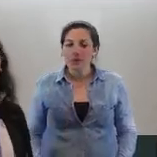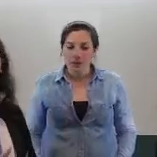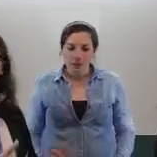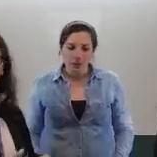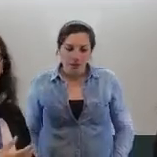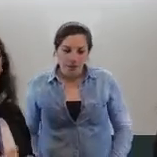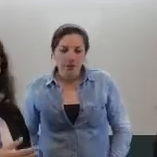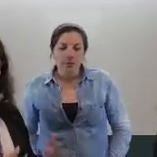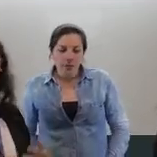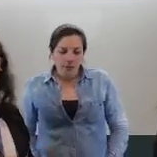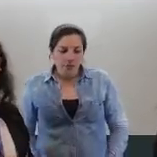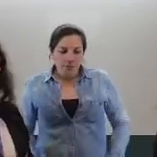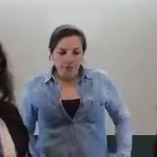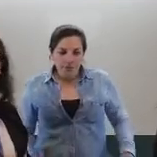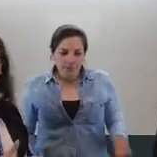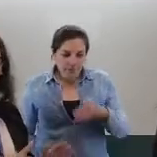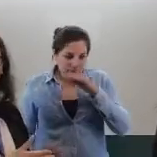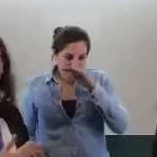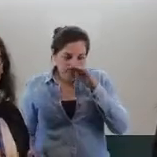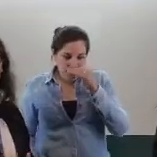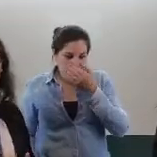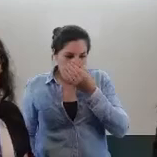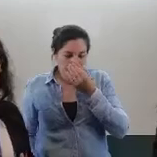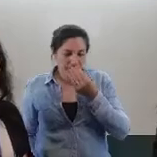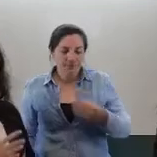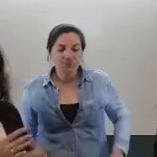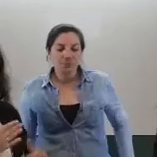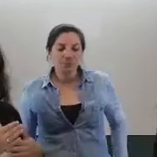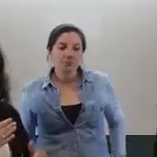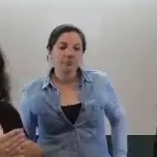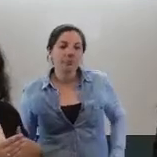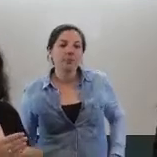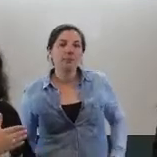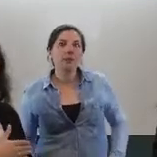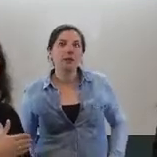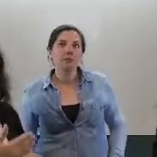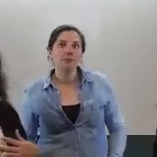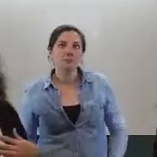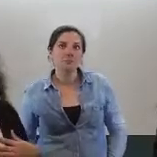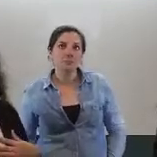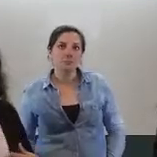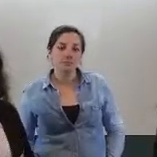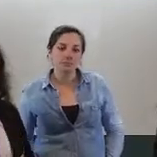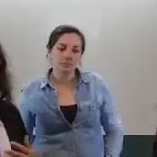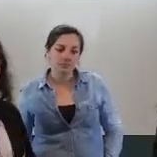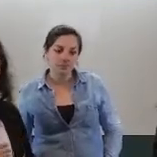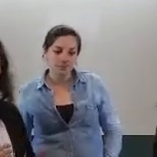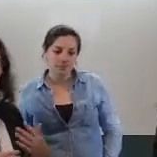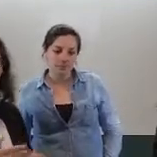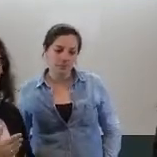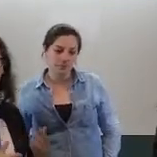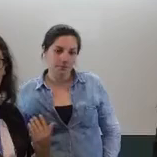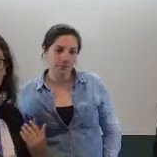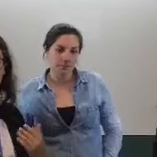autor, e eu peguei e coloquei no meu trabalho, então eu coloco como anexo. Então, há uma diferença ali entre apêndice e anexo. Sempre